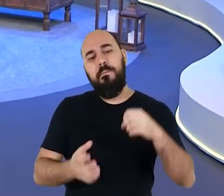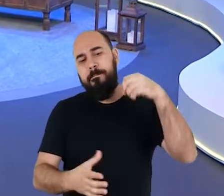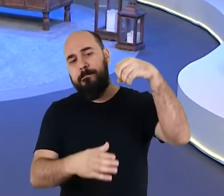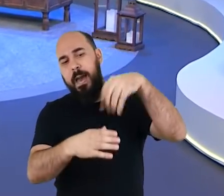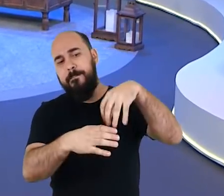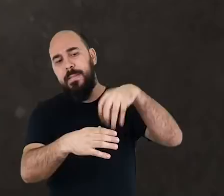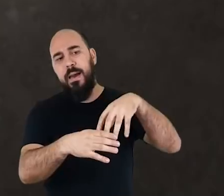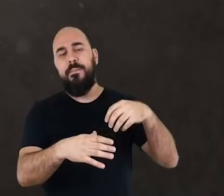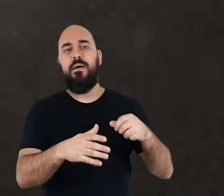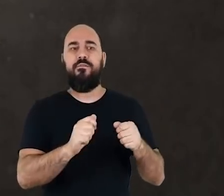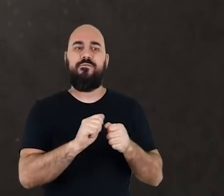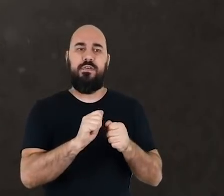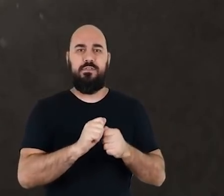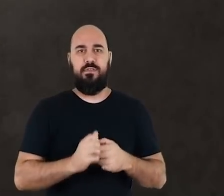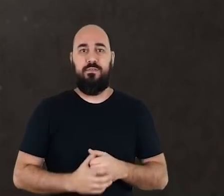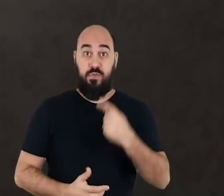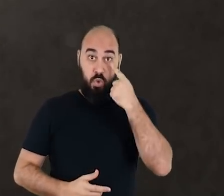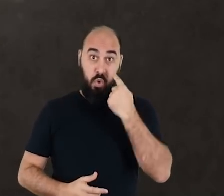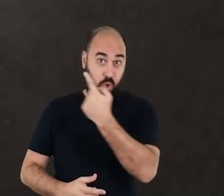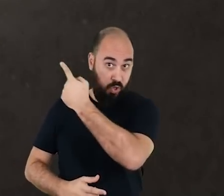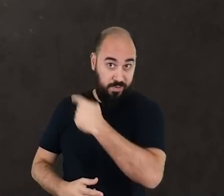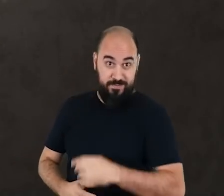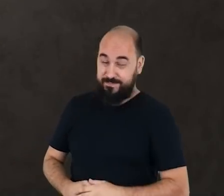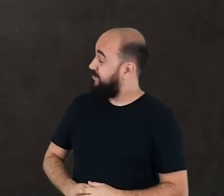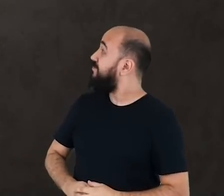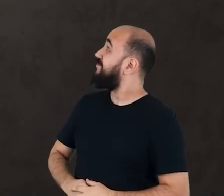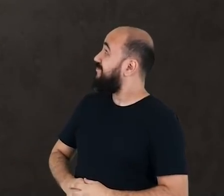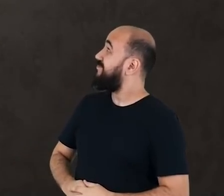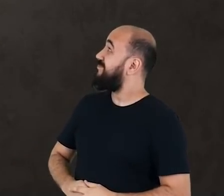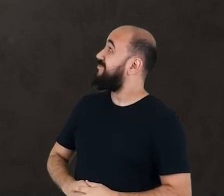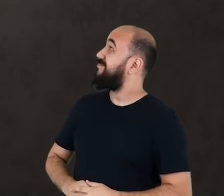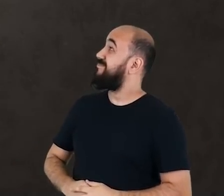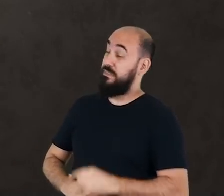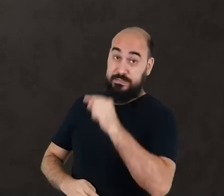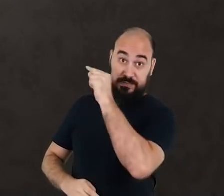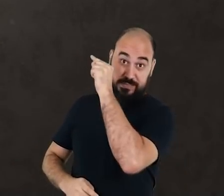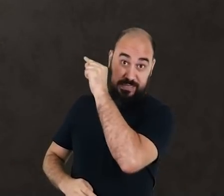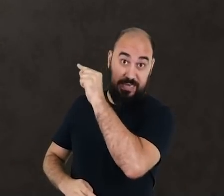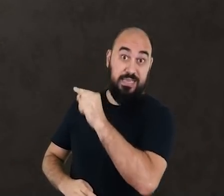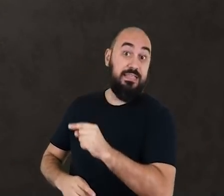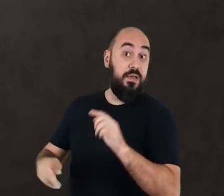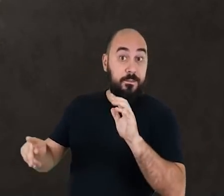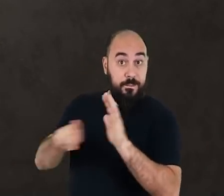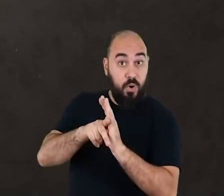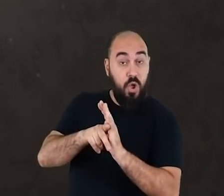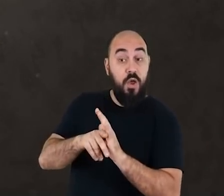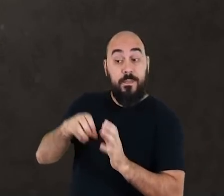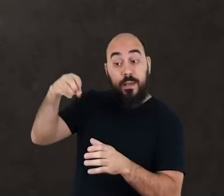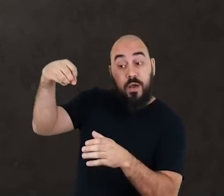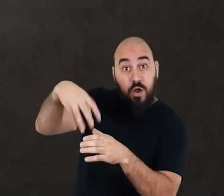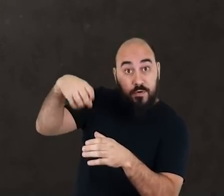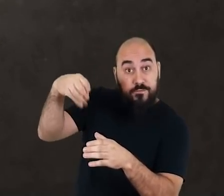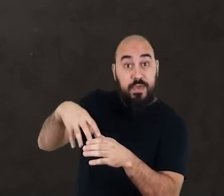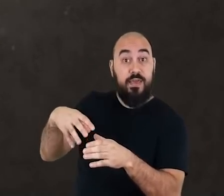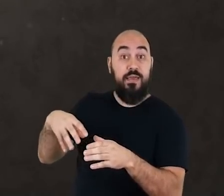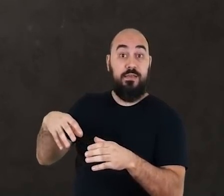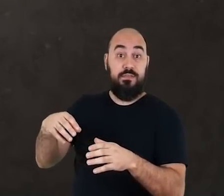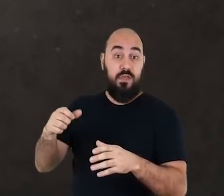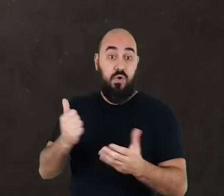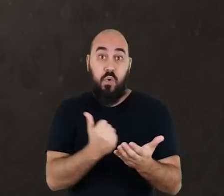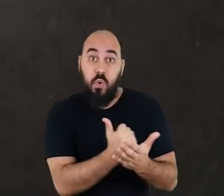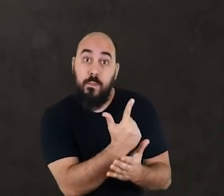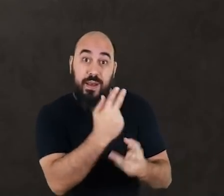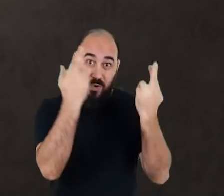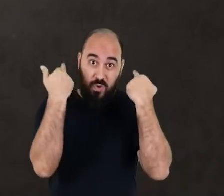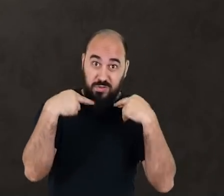esta moeda. Os judeus consideravam esta moeda mais apropriada para ser usada no templo porque ela tinha uma